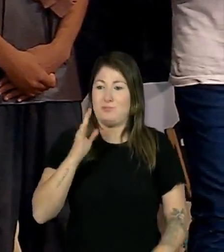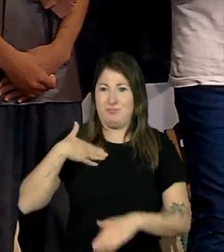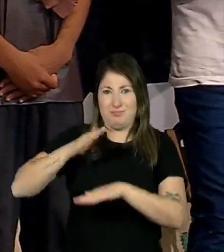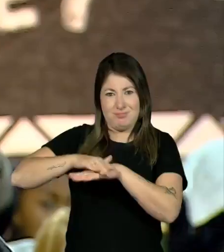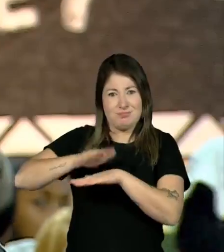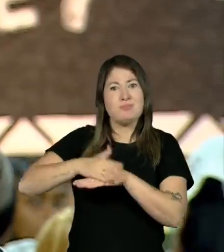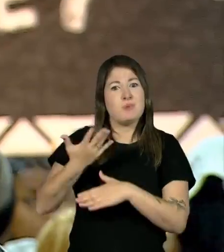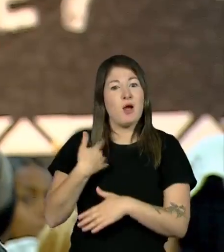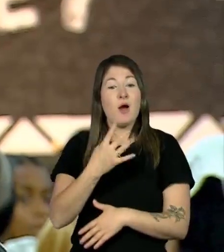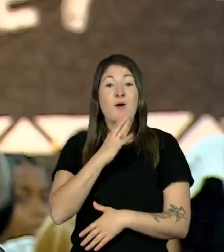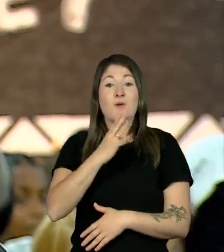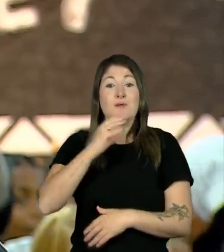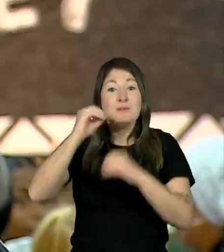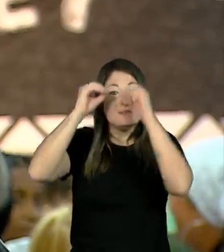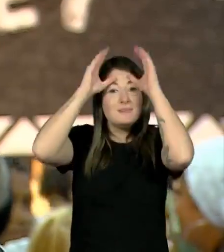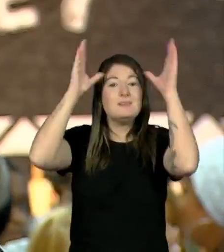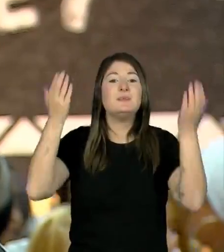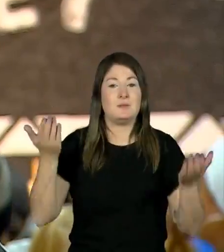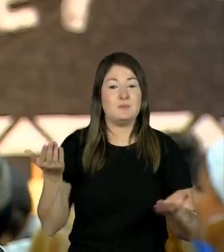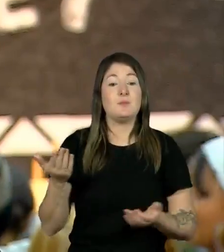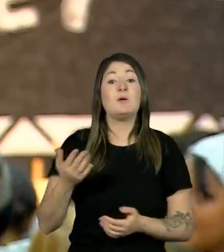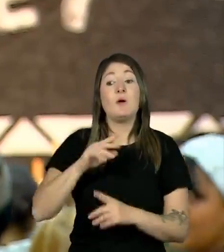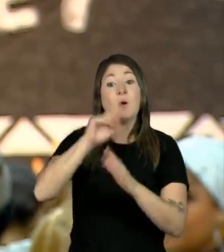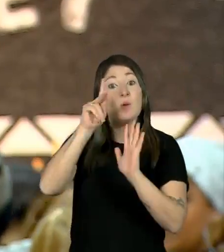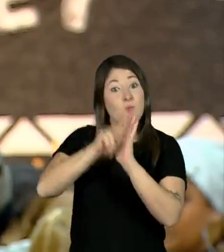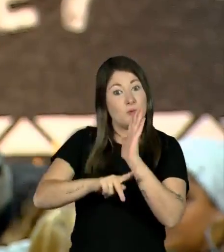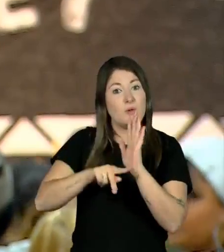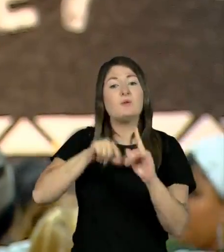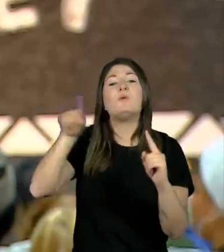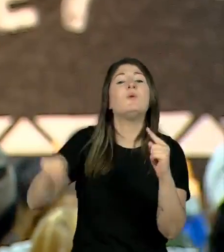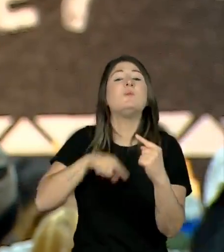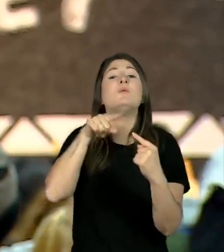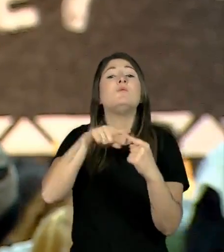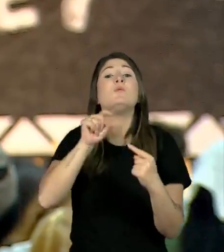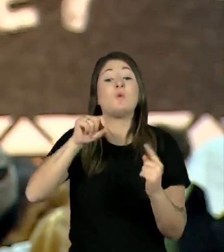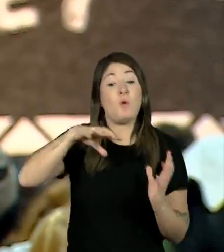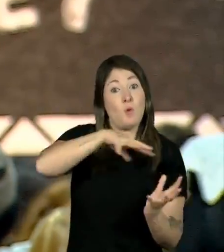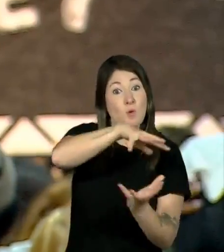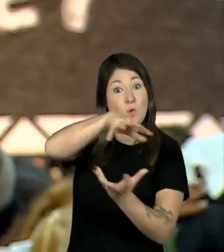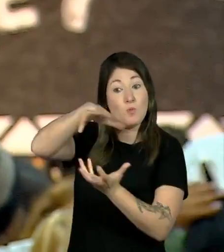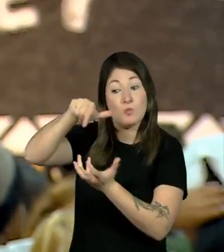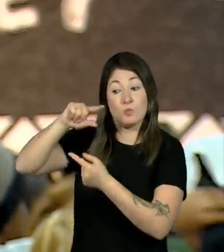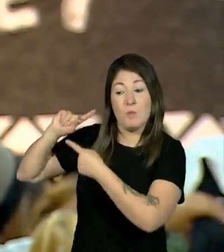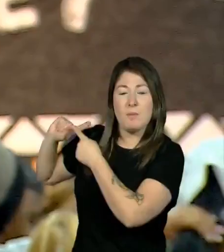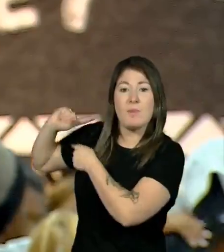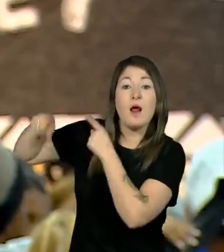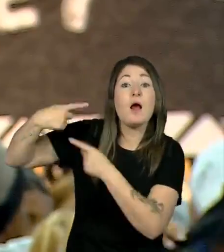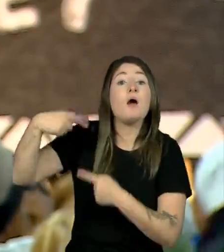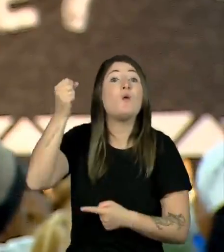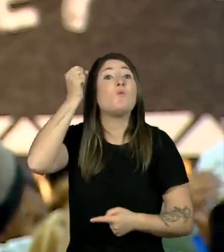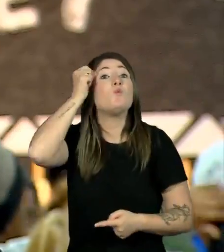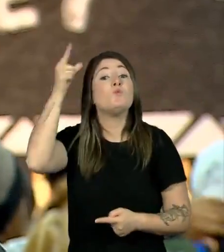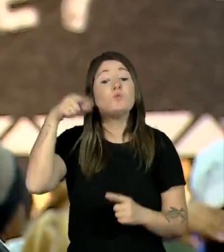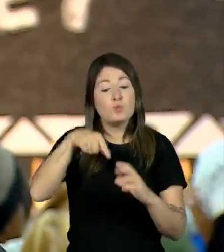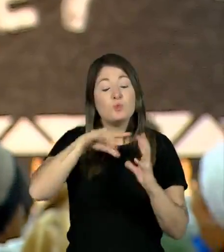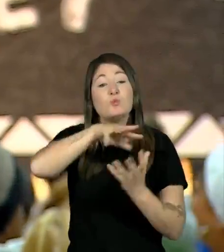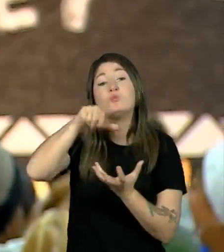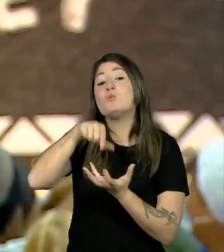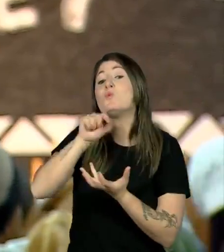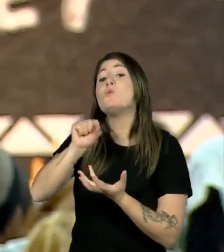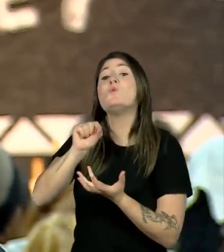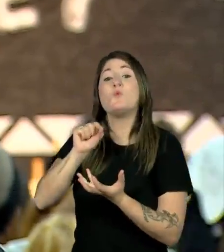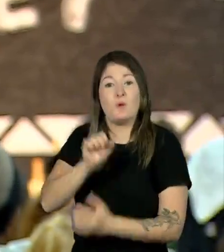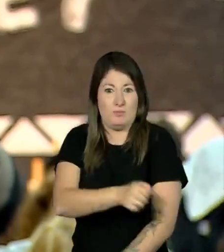projeto, ele visa essa relação de qual o mundo que ele vem, a cultura que ele vem, junto com a escolarização, junto